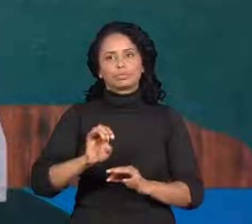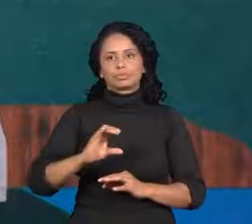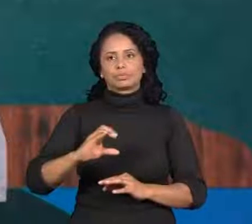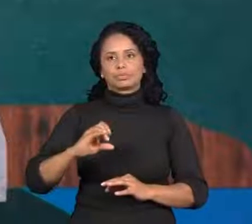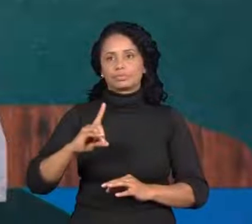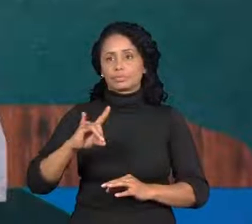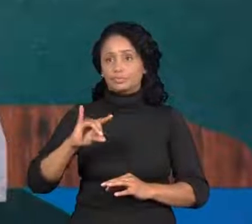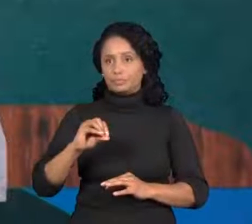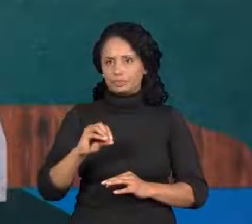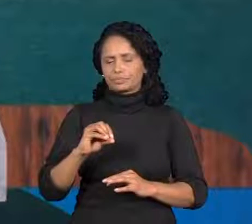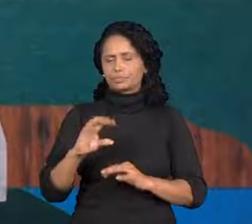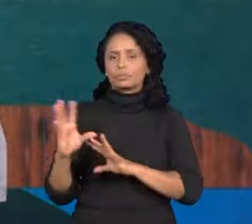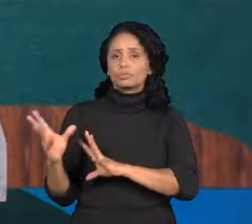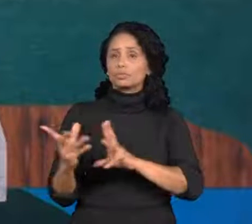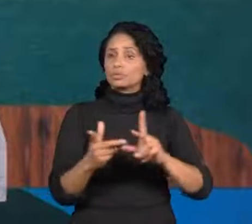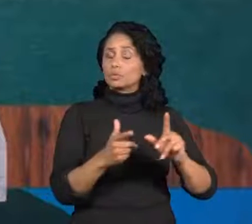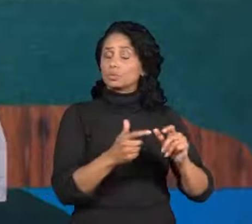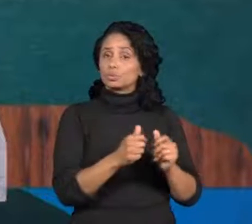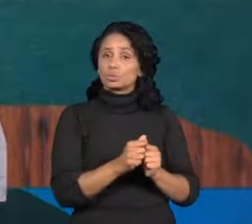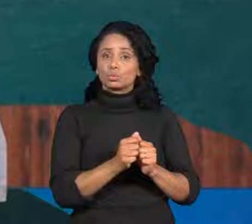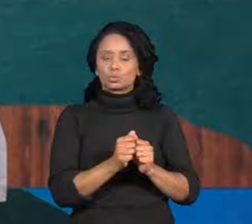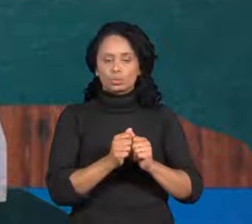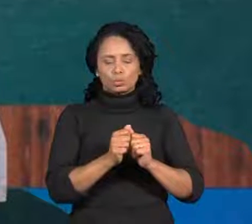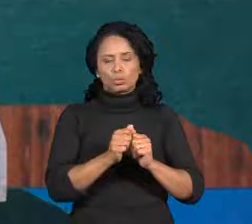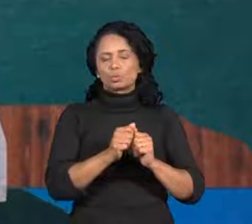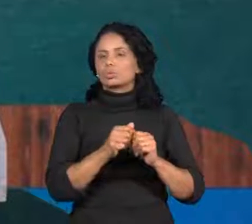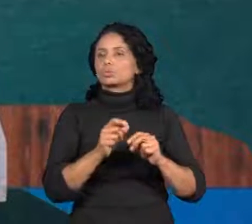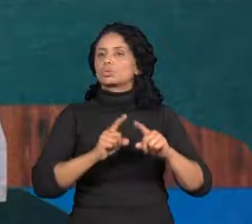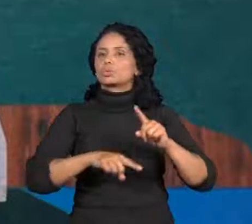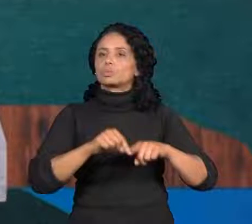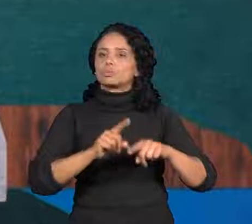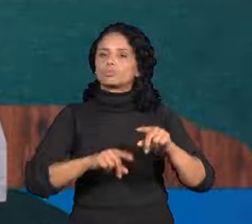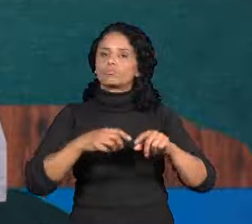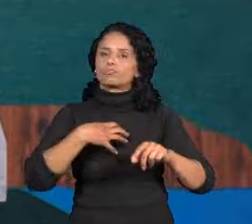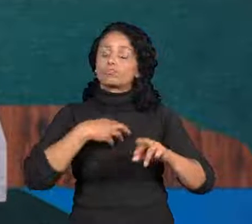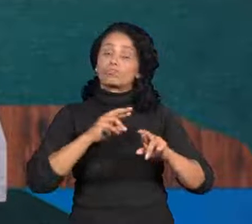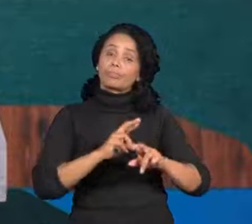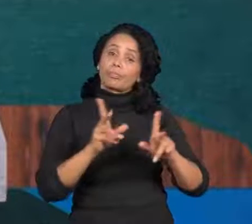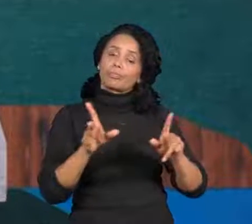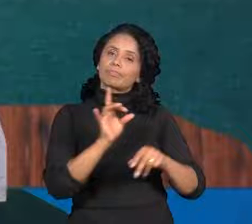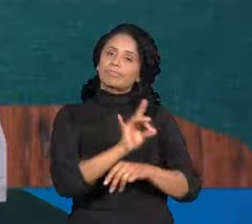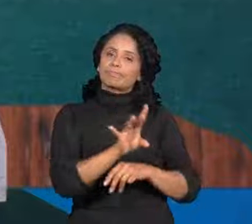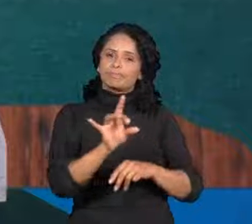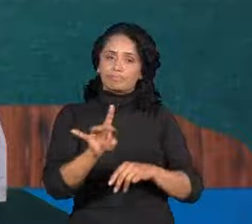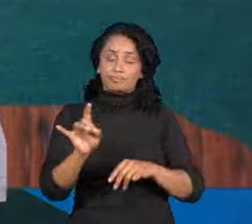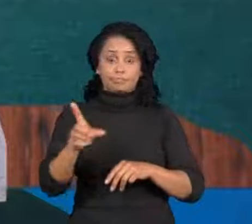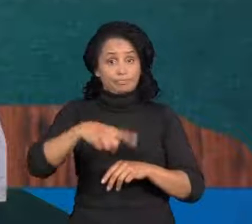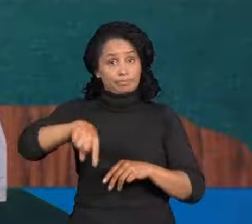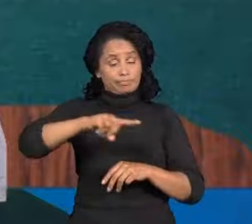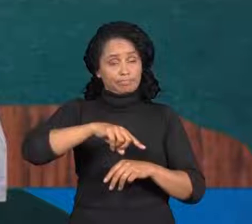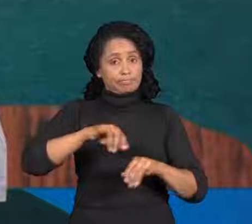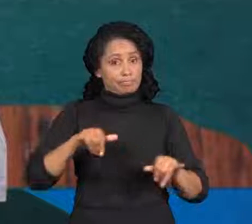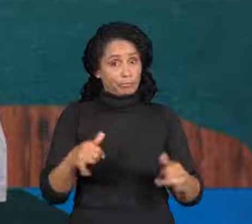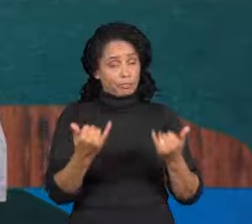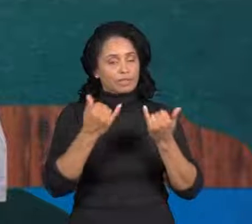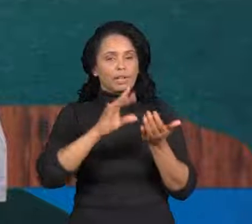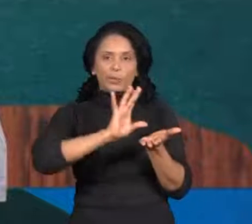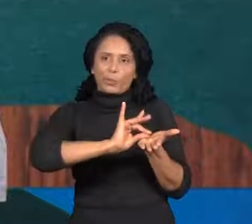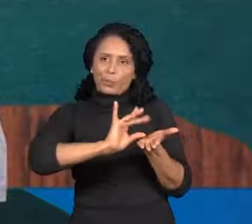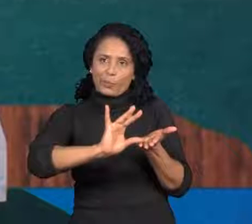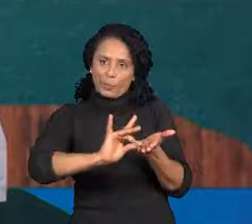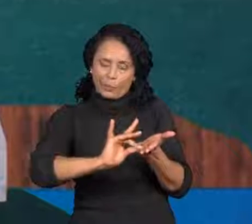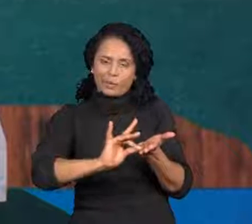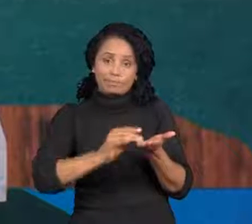duas, três, quatro materiais diferentes aí pra gente fazer essa colagem.